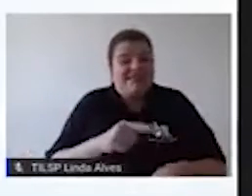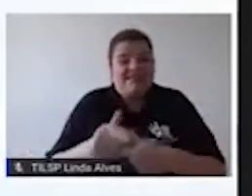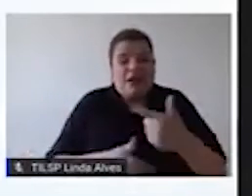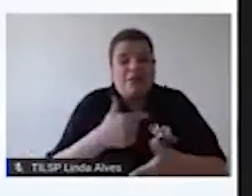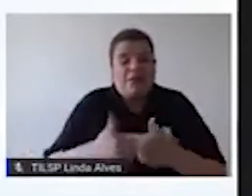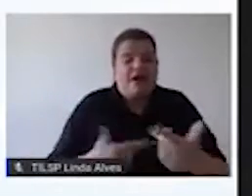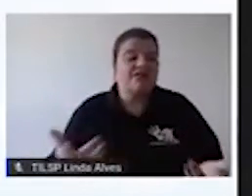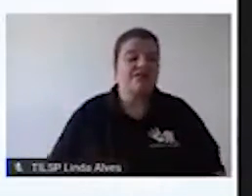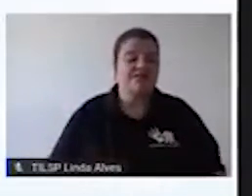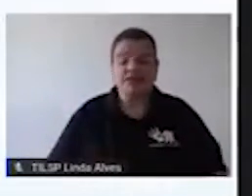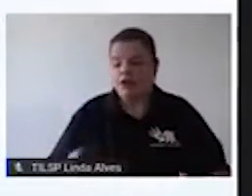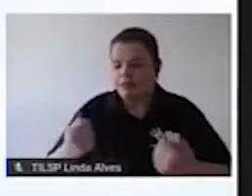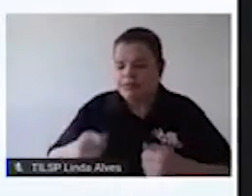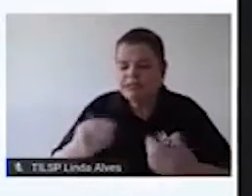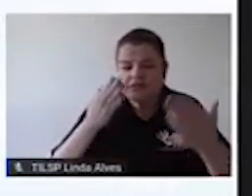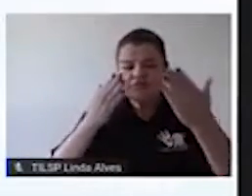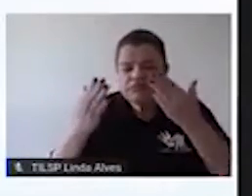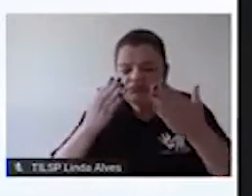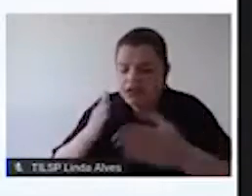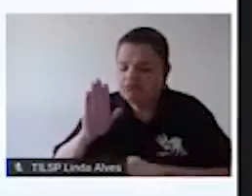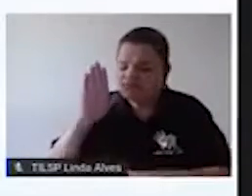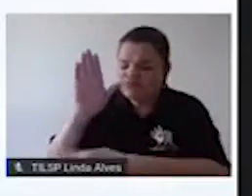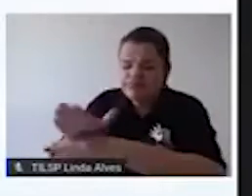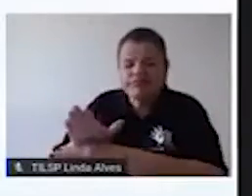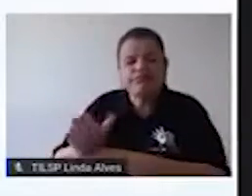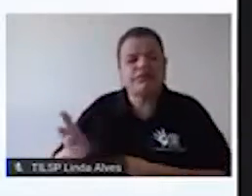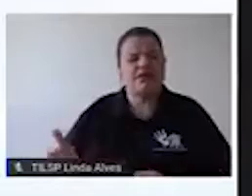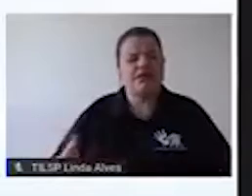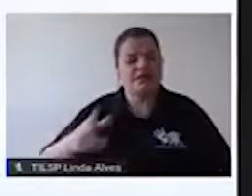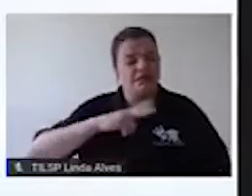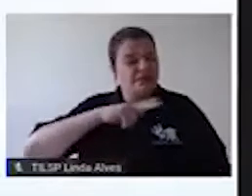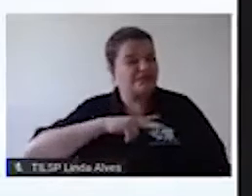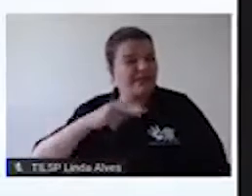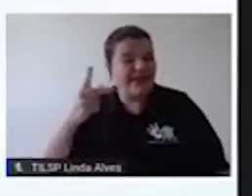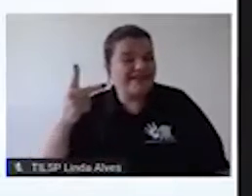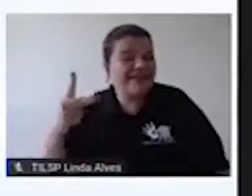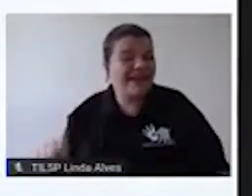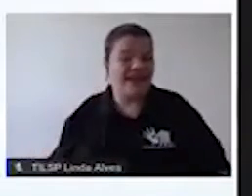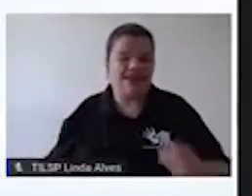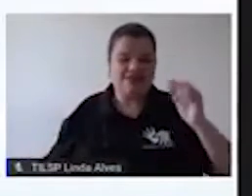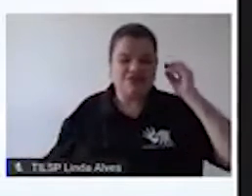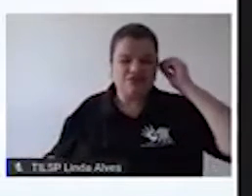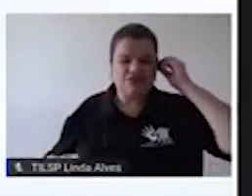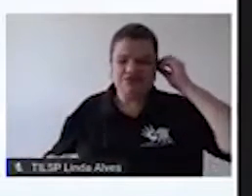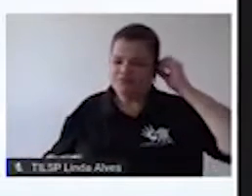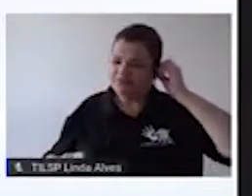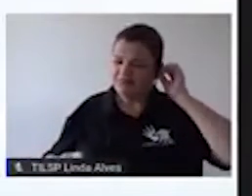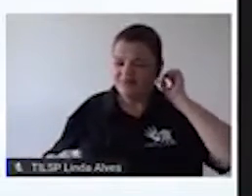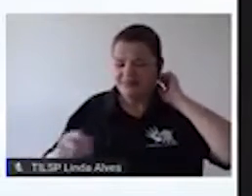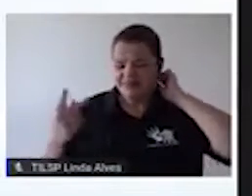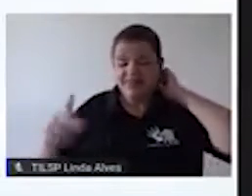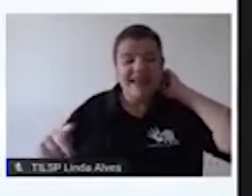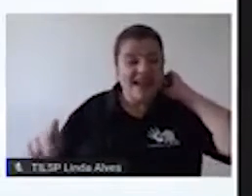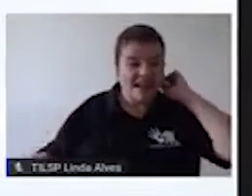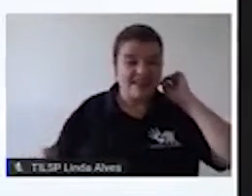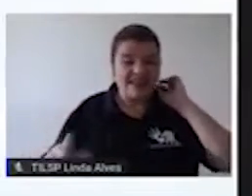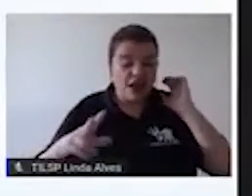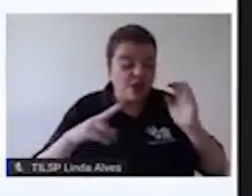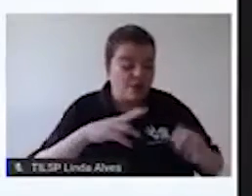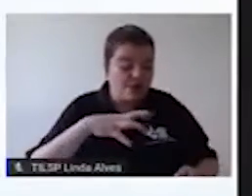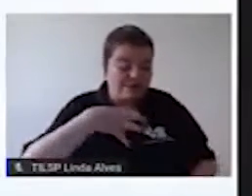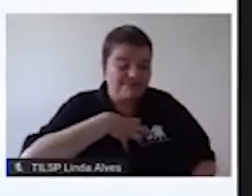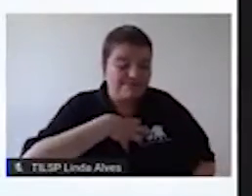ser assistida por uma condição, né, particular que ela está vivendo, adversa, uma condição particular adversa que ela está